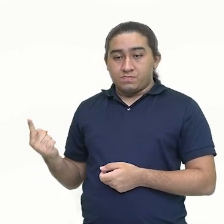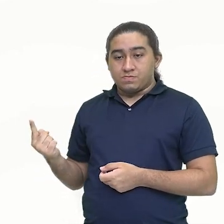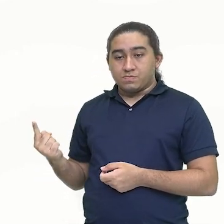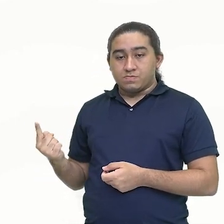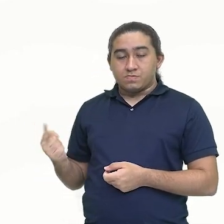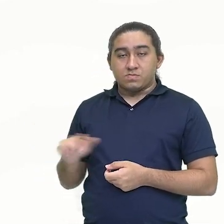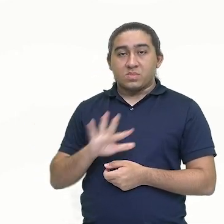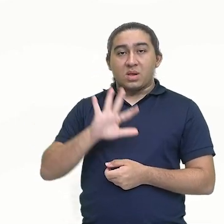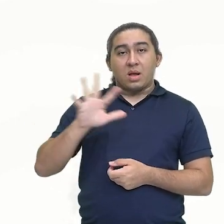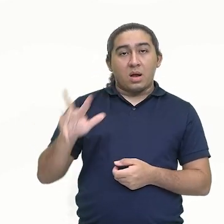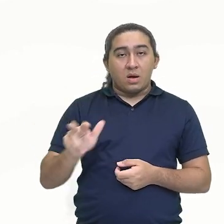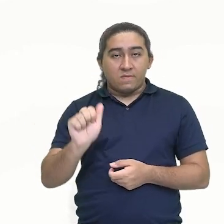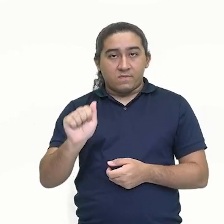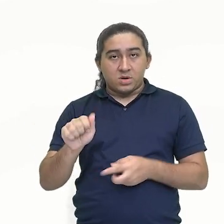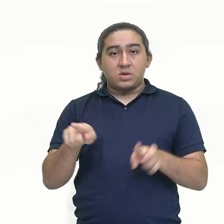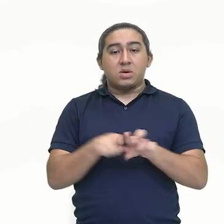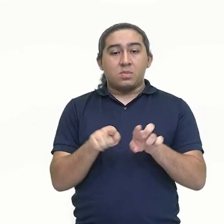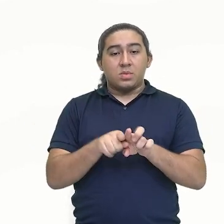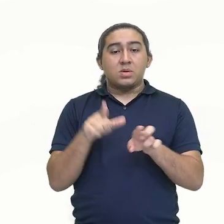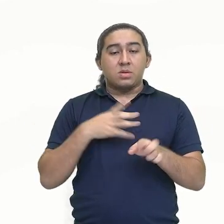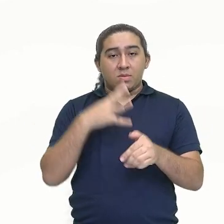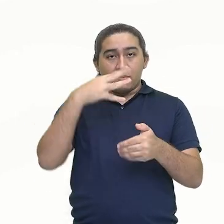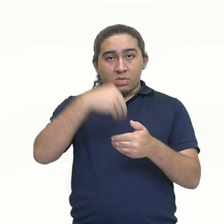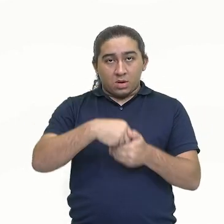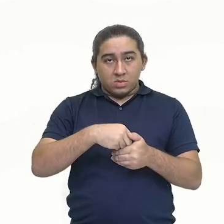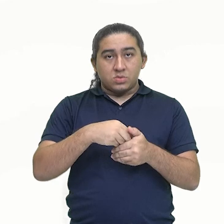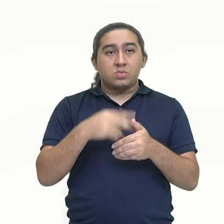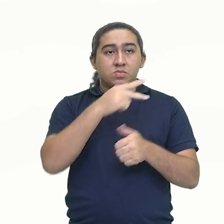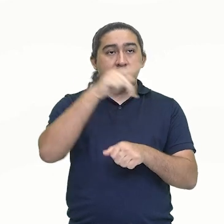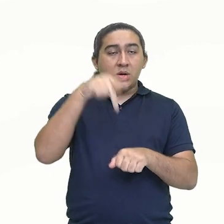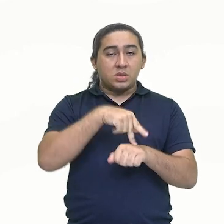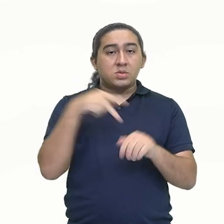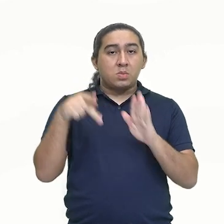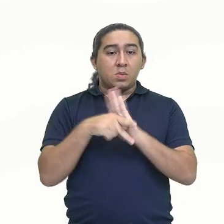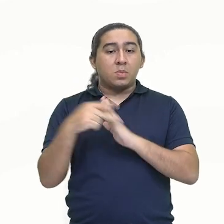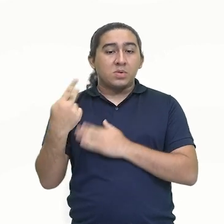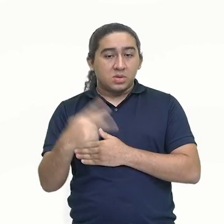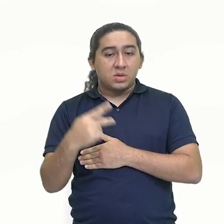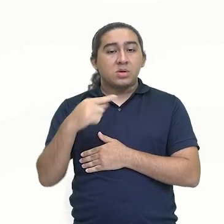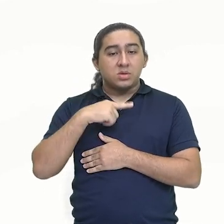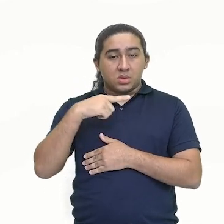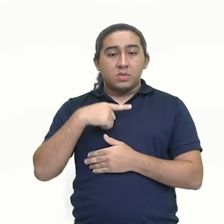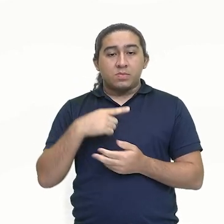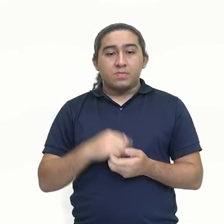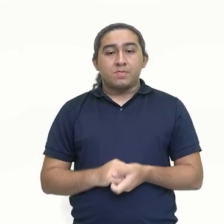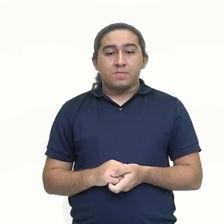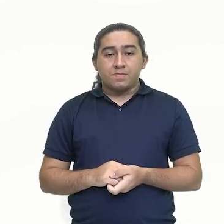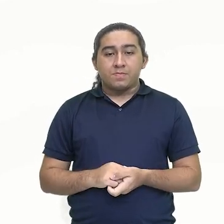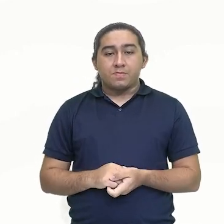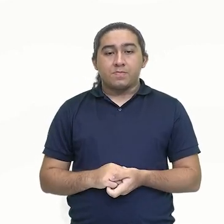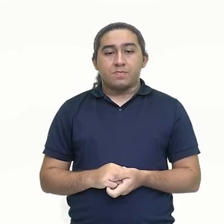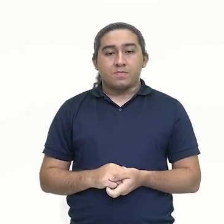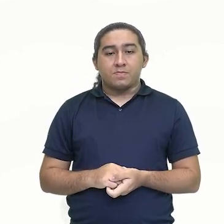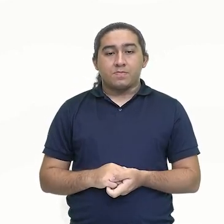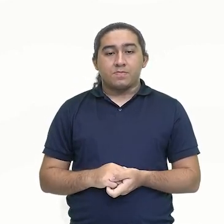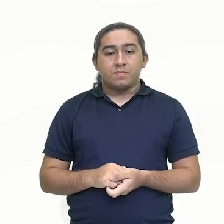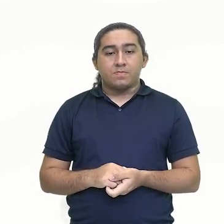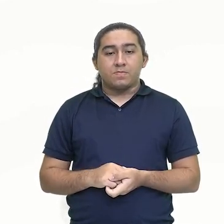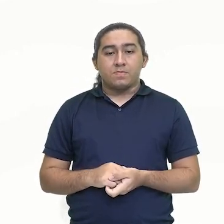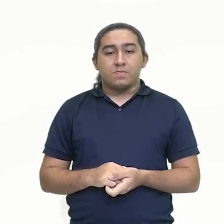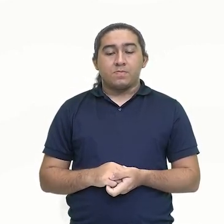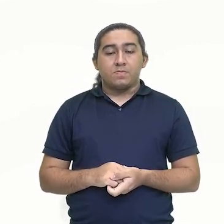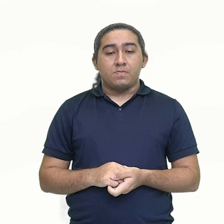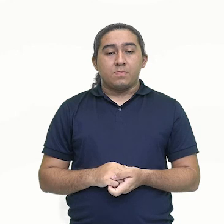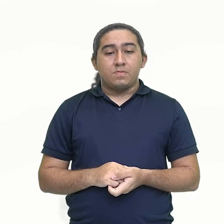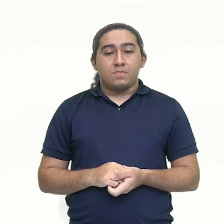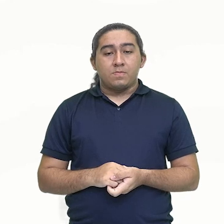aqui esse fluxo interno, né, entre os países do continente africano, de muitos